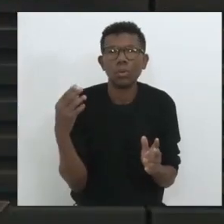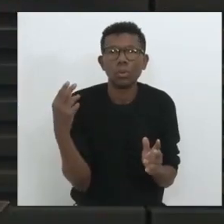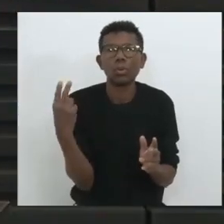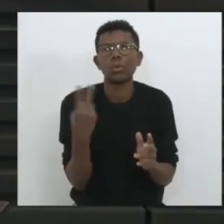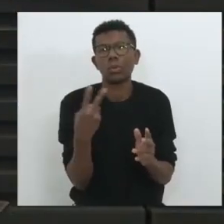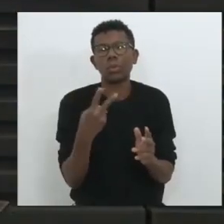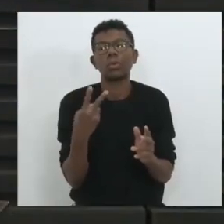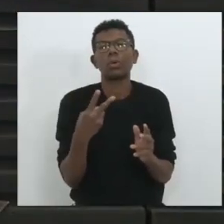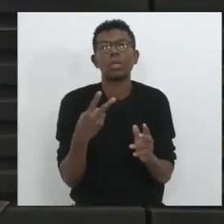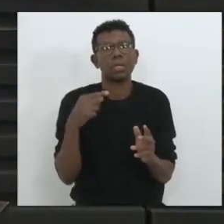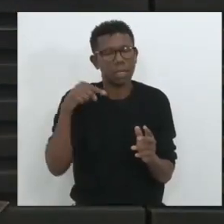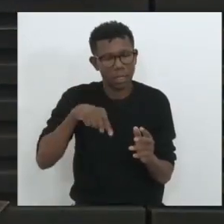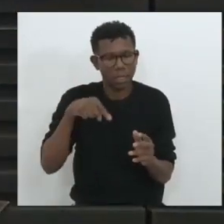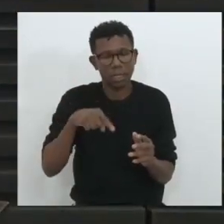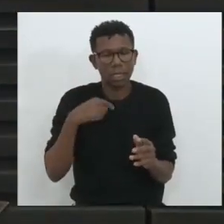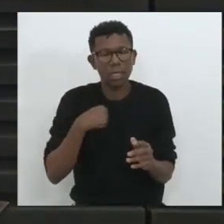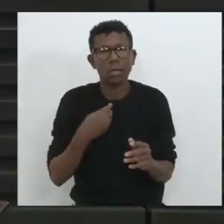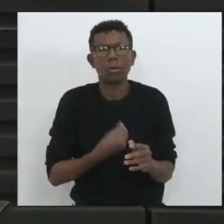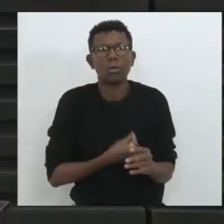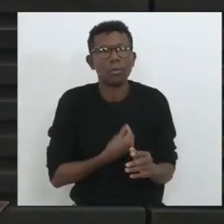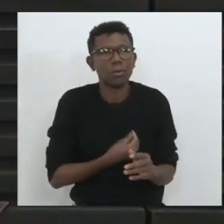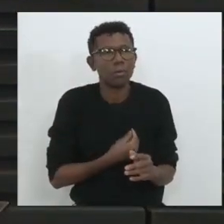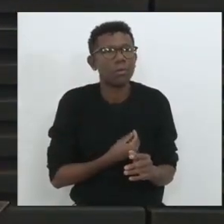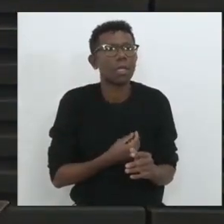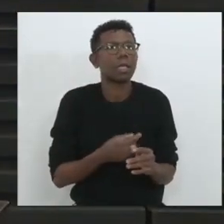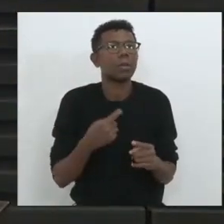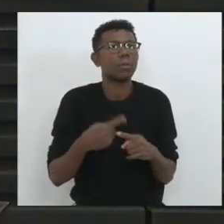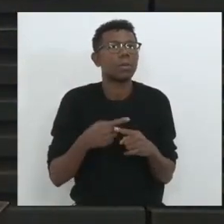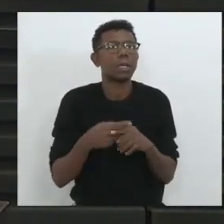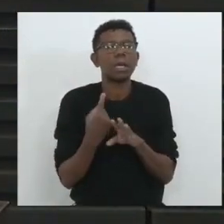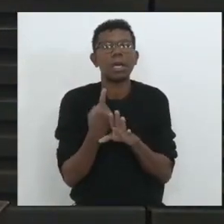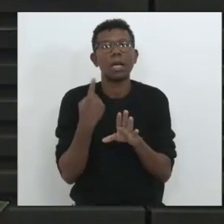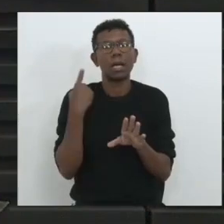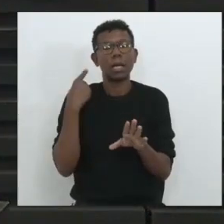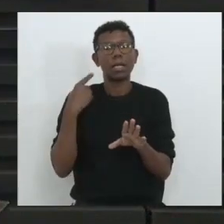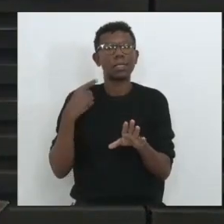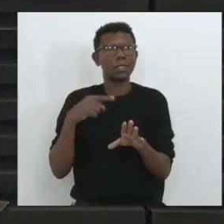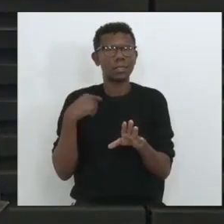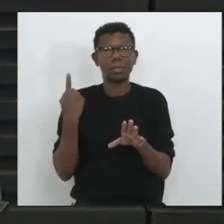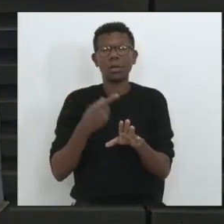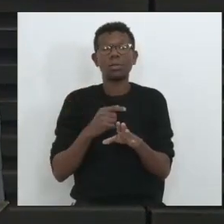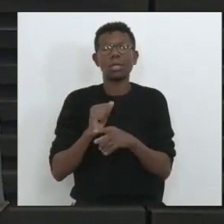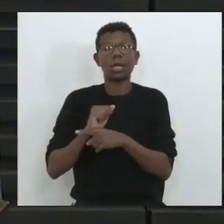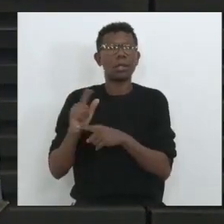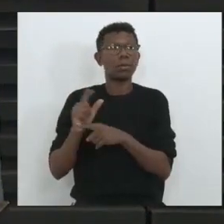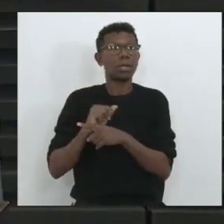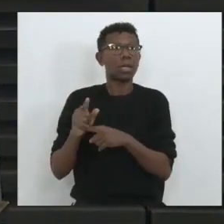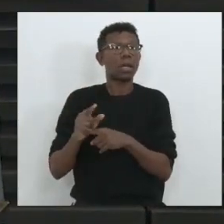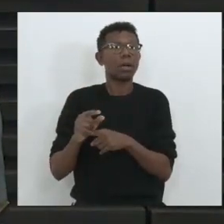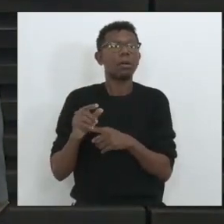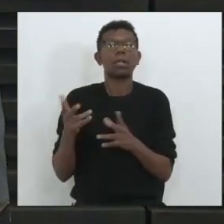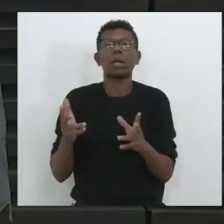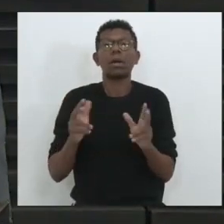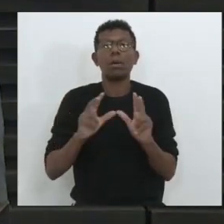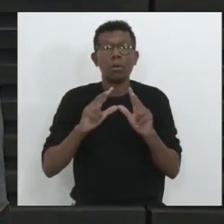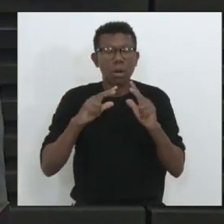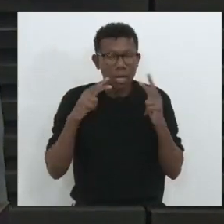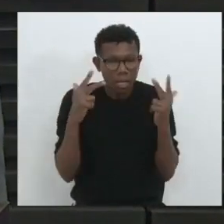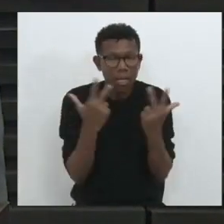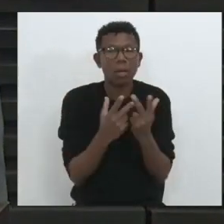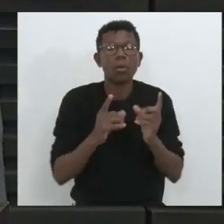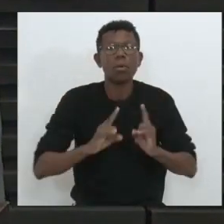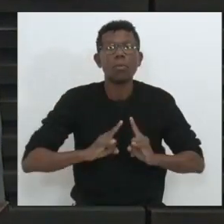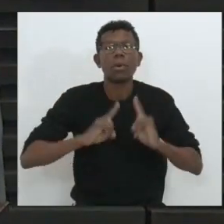Geraldo me emociono porque nós pagávamos a luguel e eu tive o prazer de construir essa Câmara Municipal E hoje nós temos um prédio próprio mas a